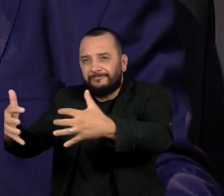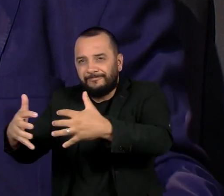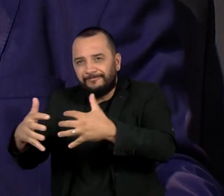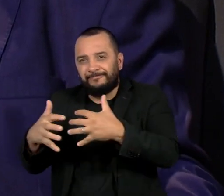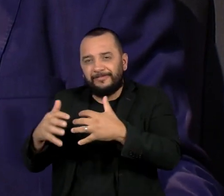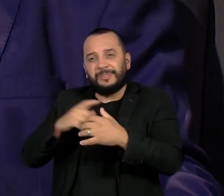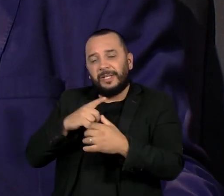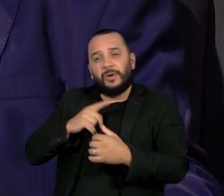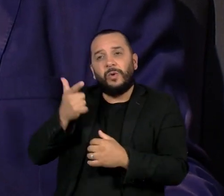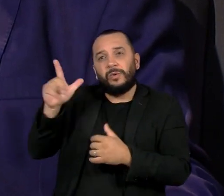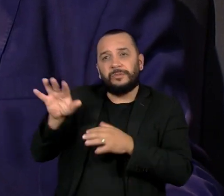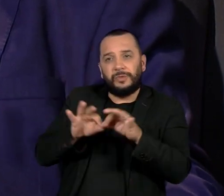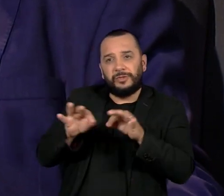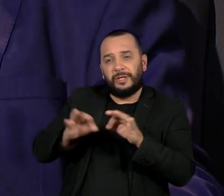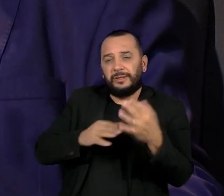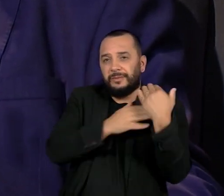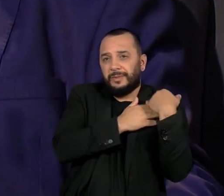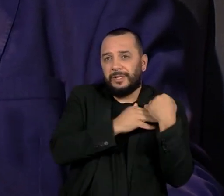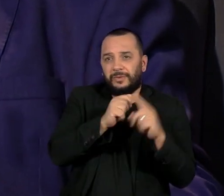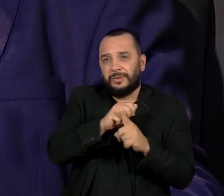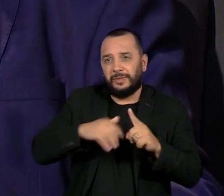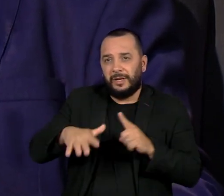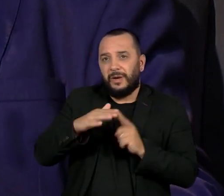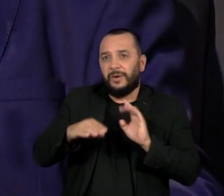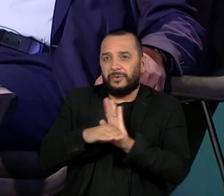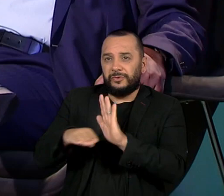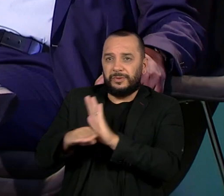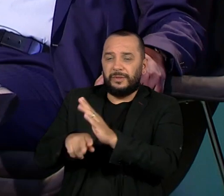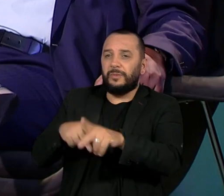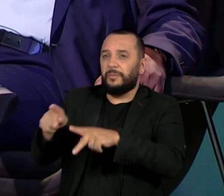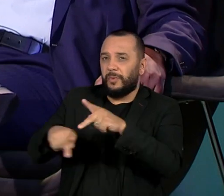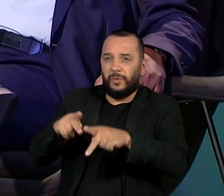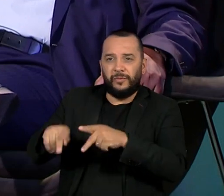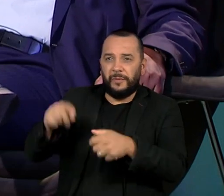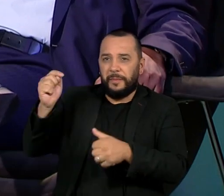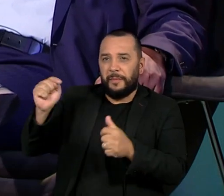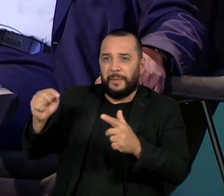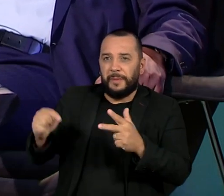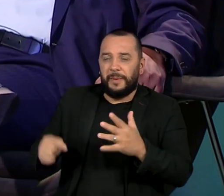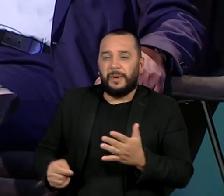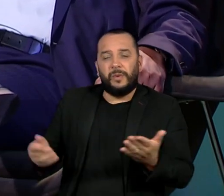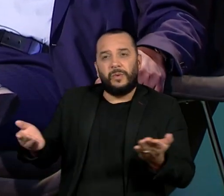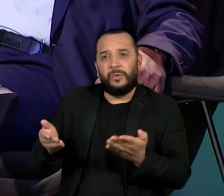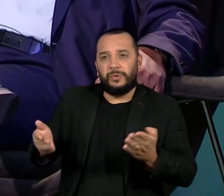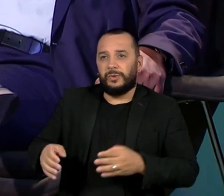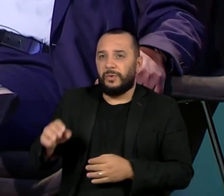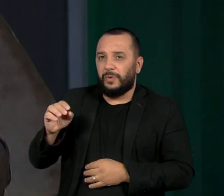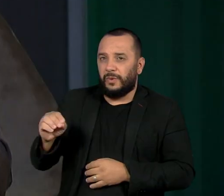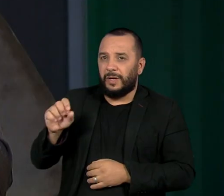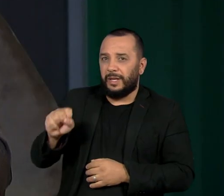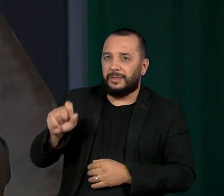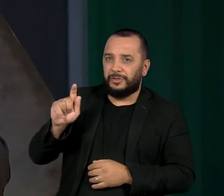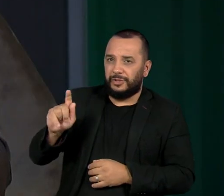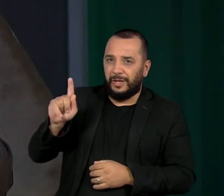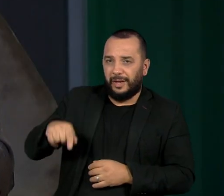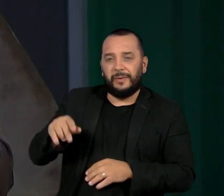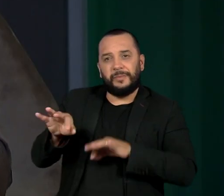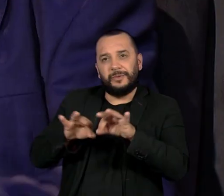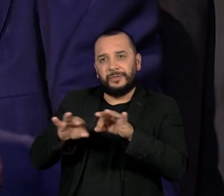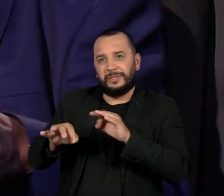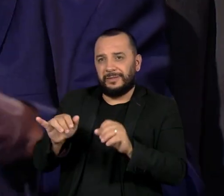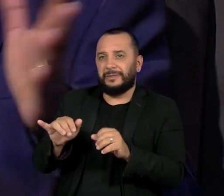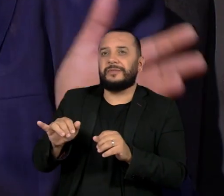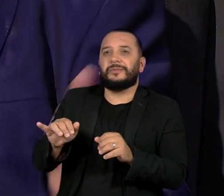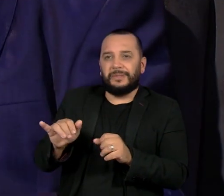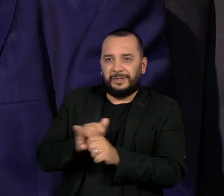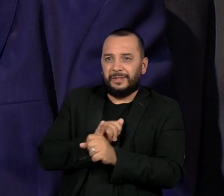social voltados à inserção das populações, né? Hoje, o ESG é um dos projetos estratégicos da instituição,